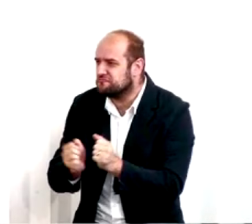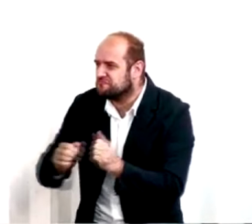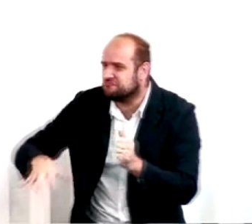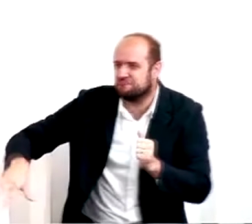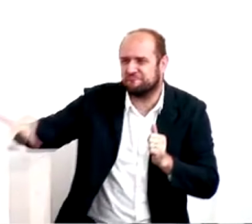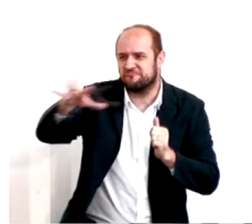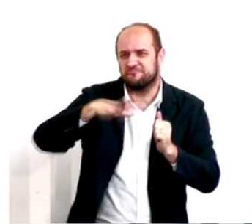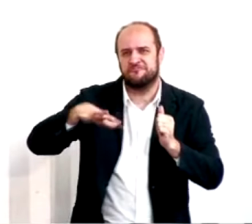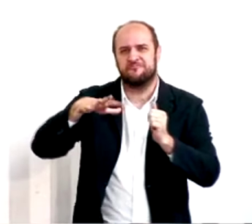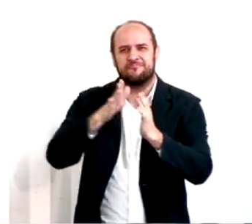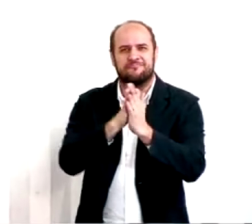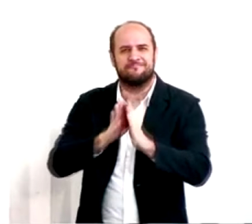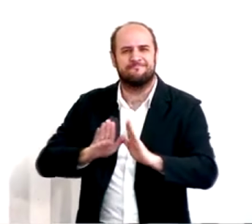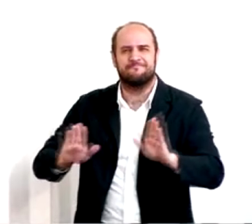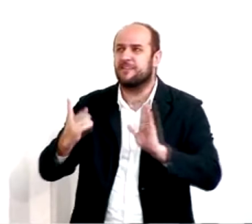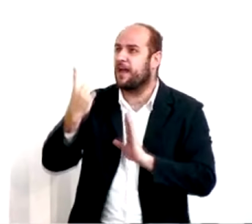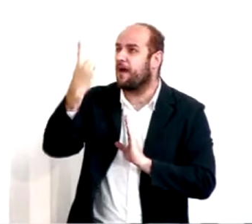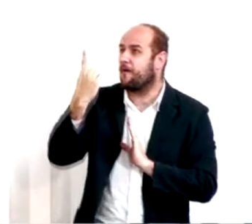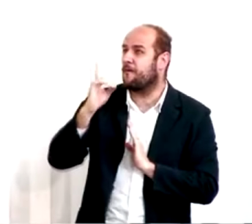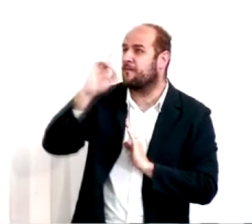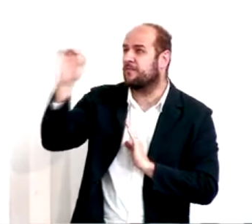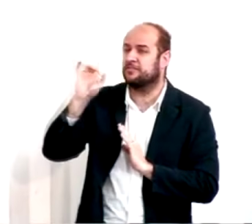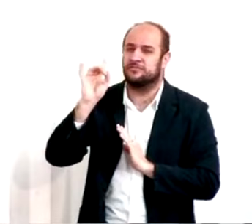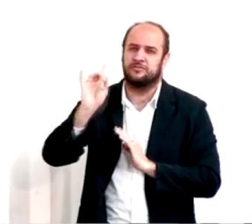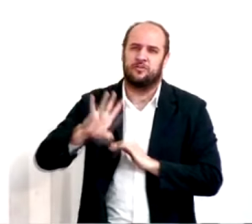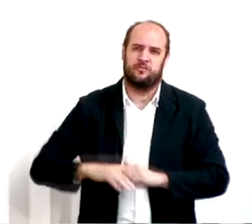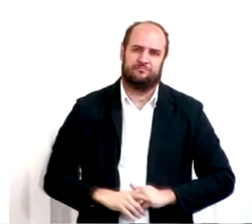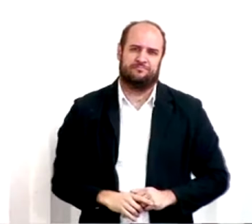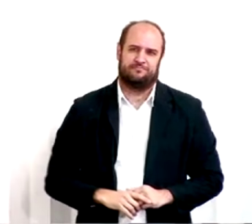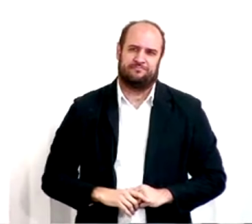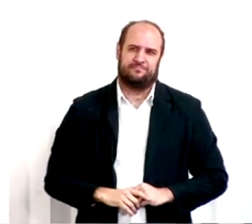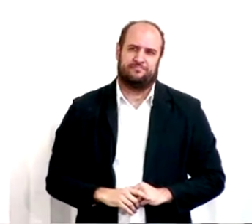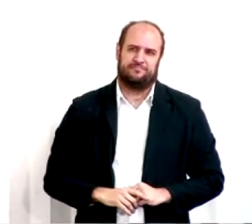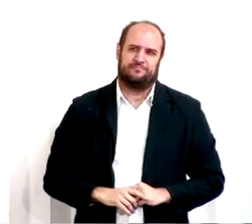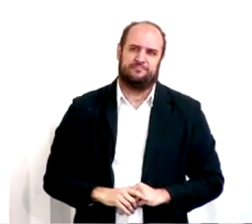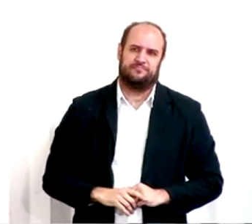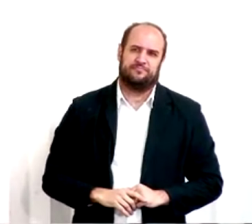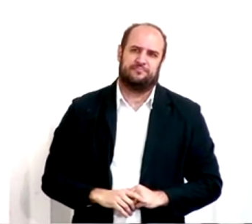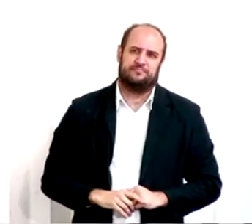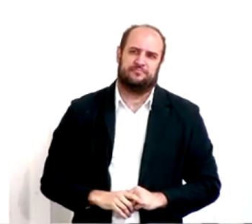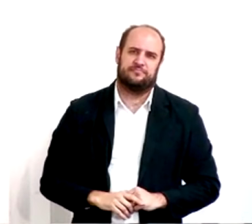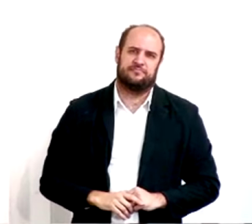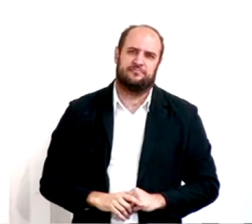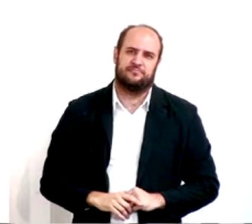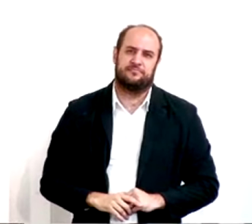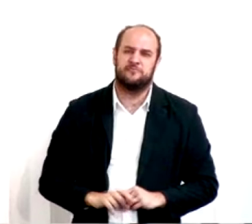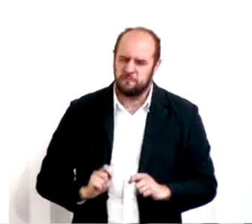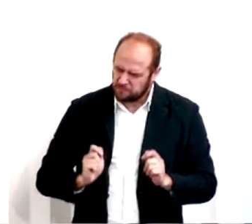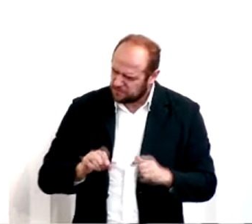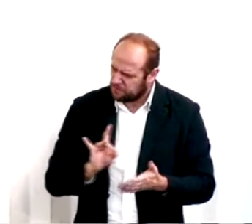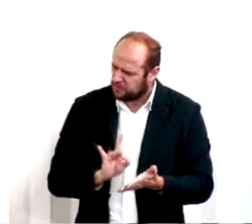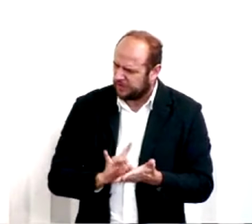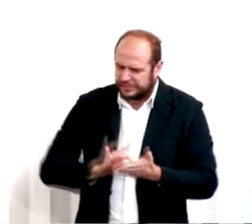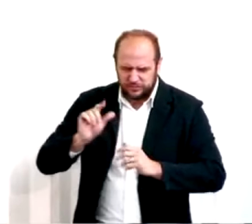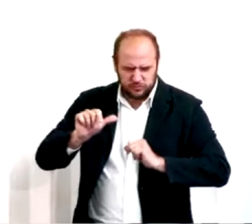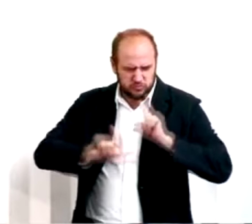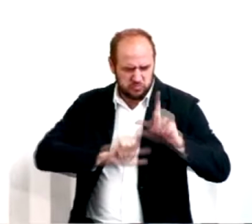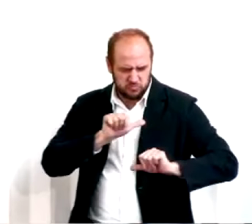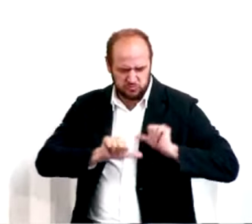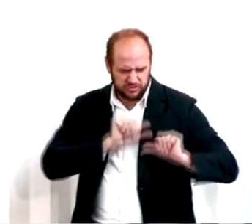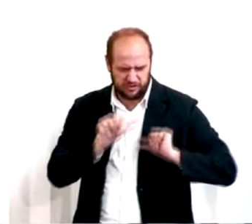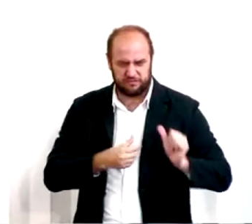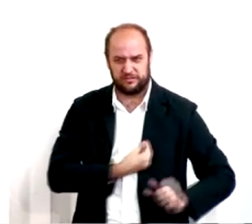gloriar esse somente nele e evitarem a todo custo qualquer Glória pessoal isso cristianismo faz